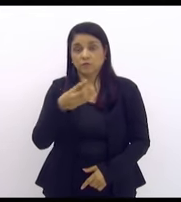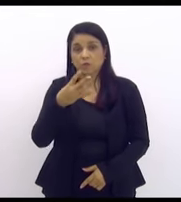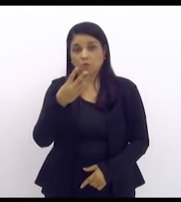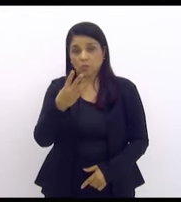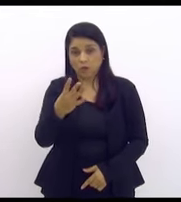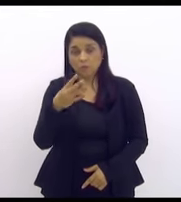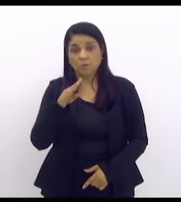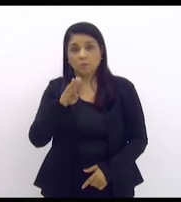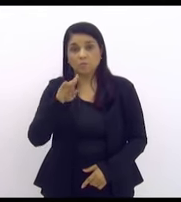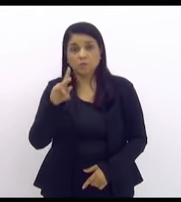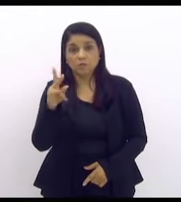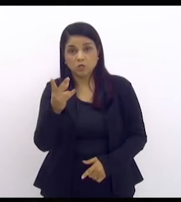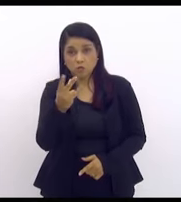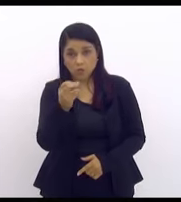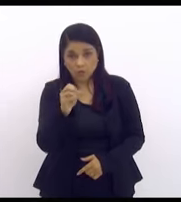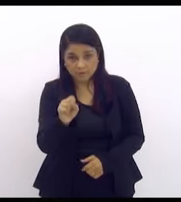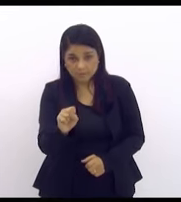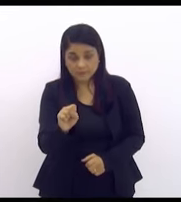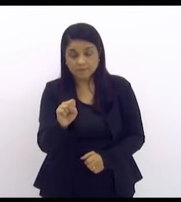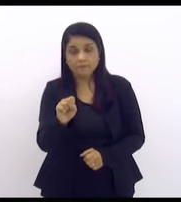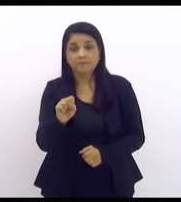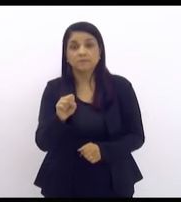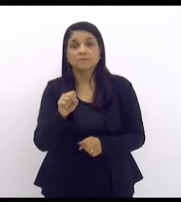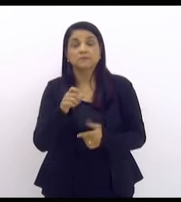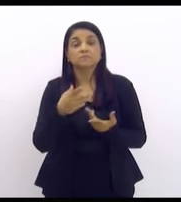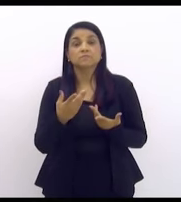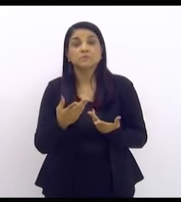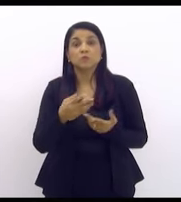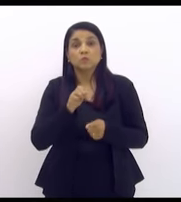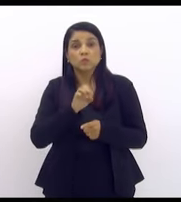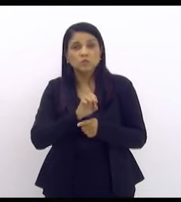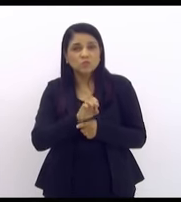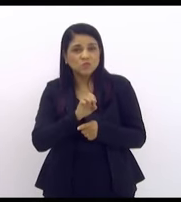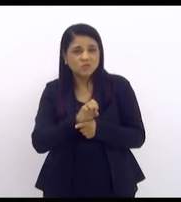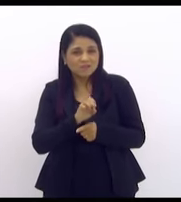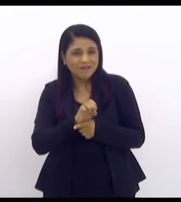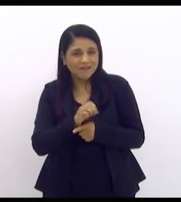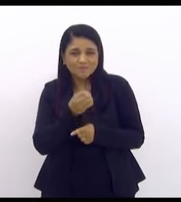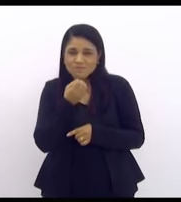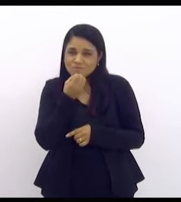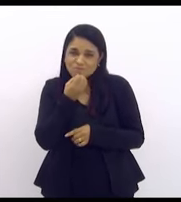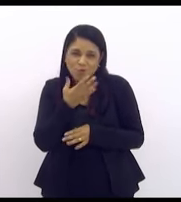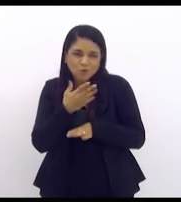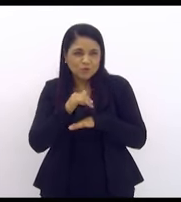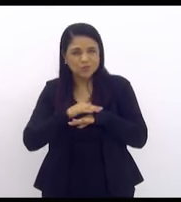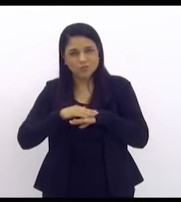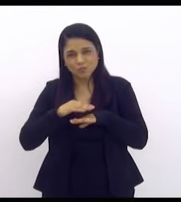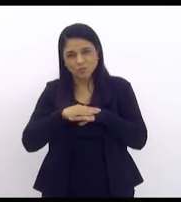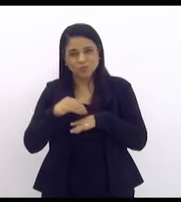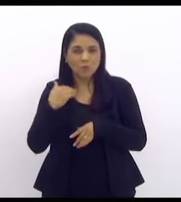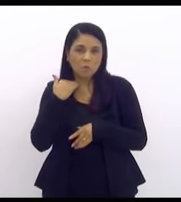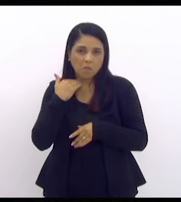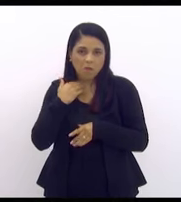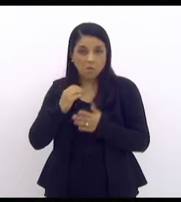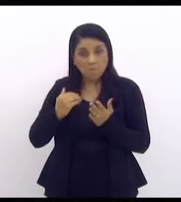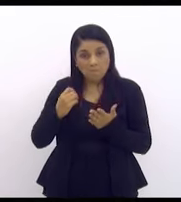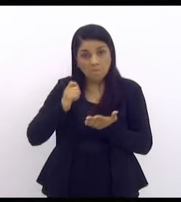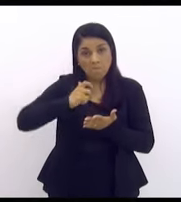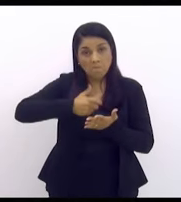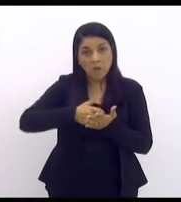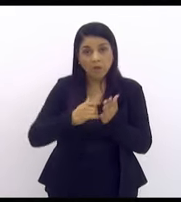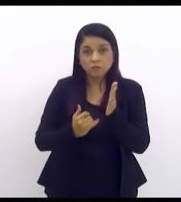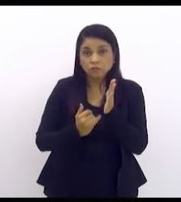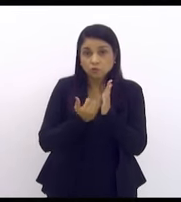de juros vamos pagar 4,6 bilhões. Então o Estado ele é tão bonzinho com os bancos que ele paga mais de juro do